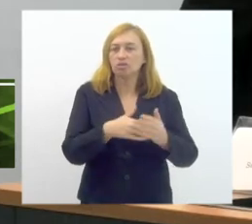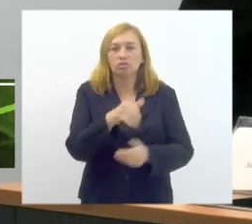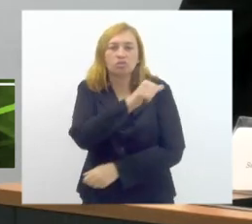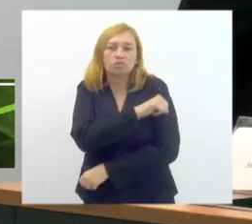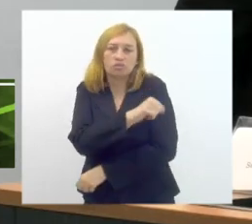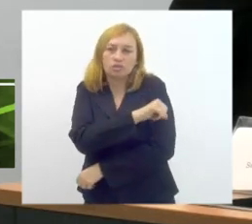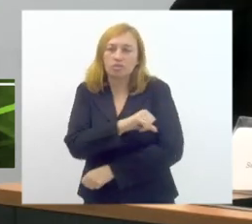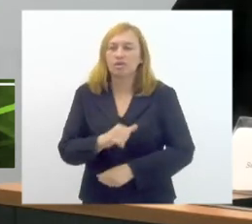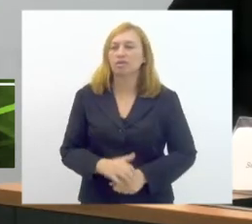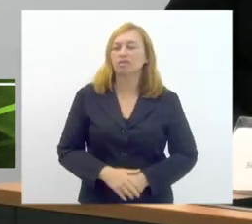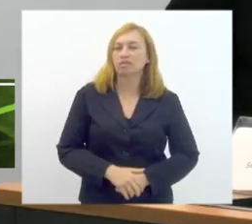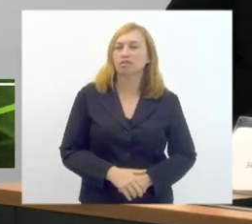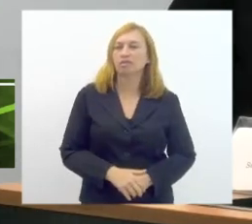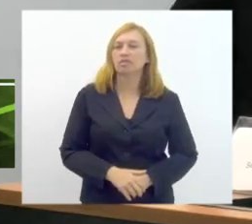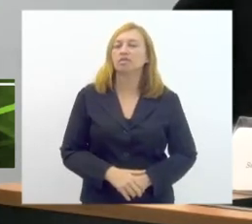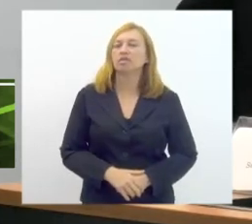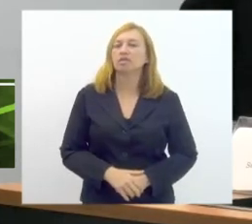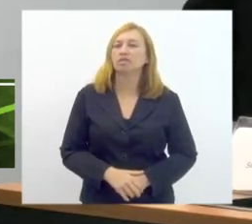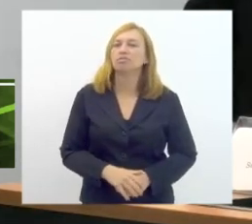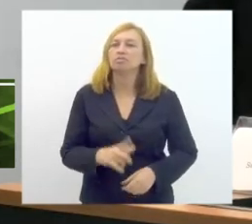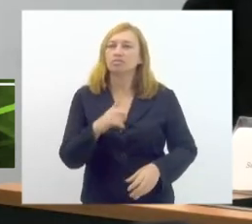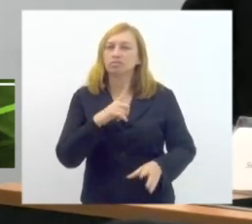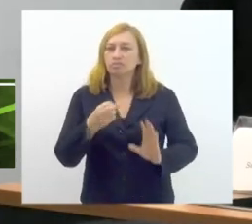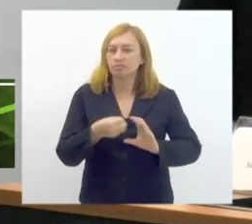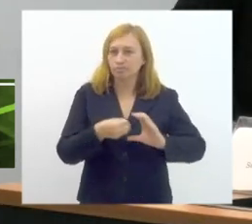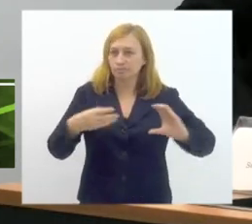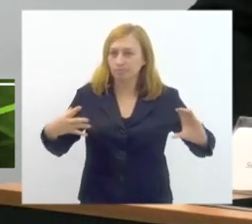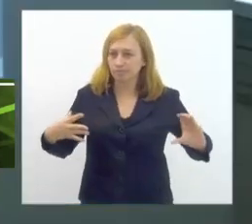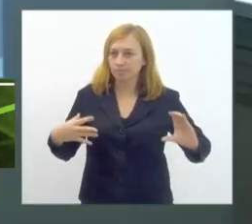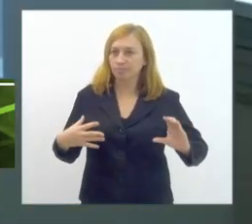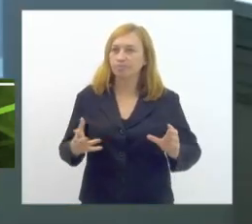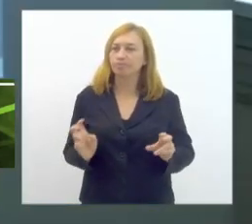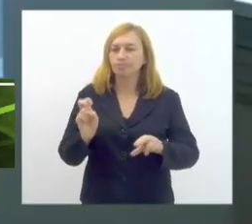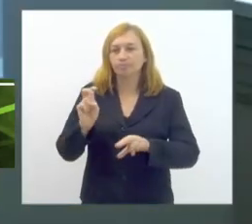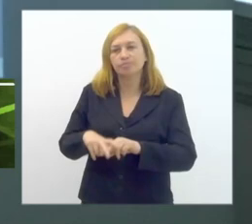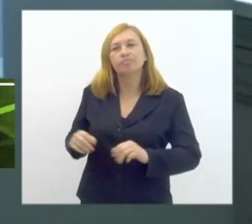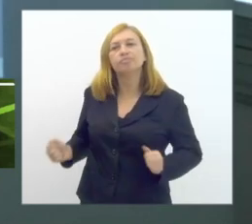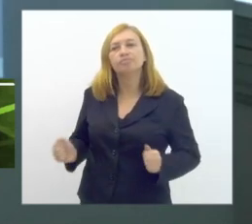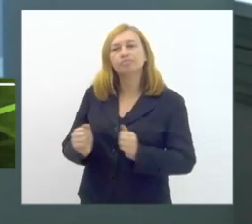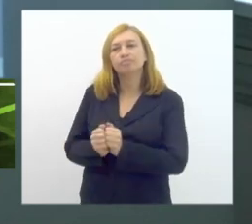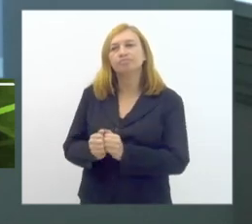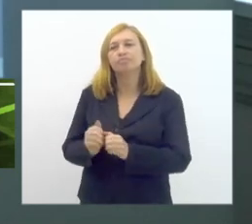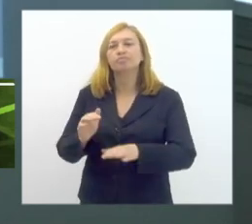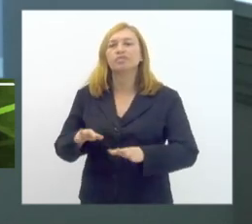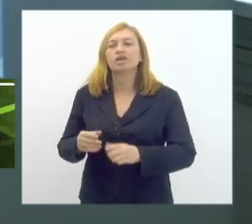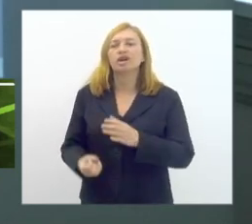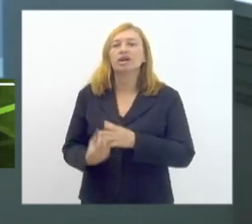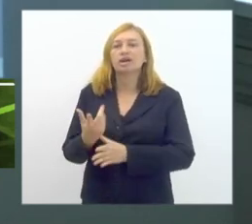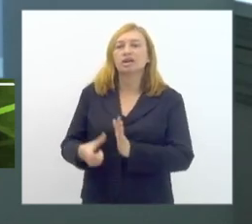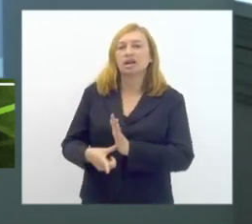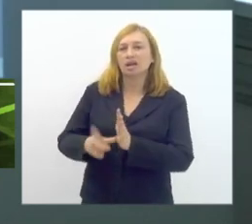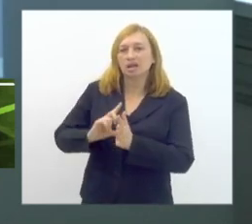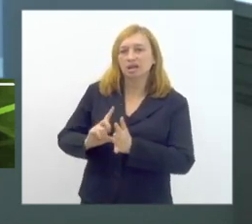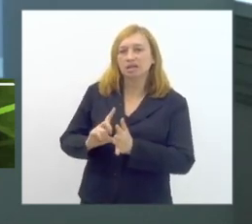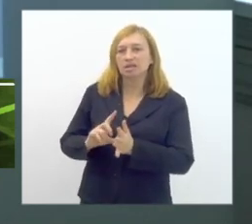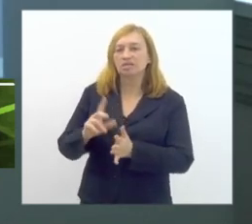Além disso, por termos essa característica de sentar junto, antes da criação, conforme já mencionado